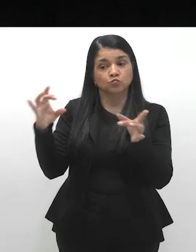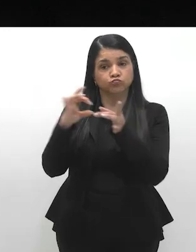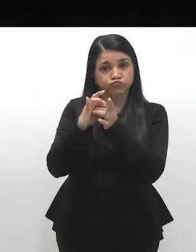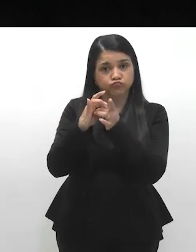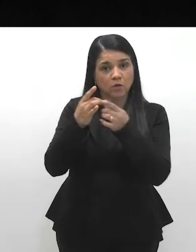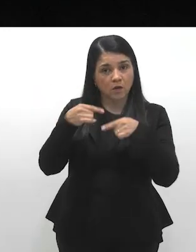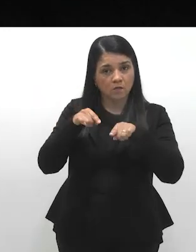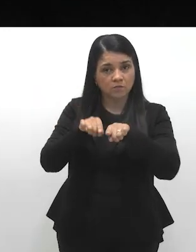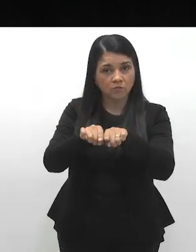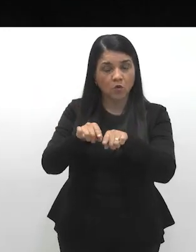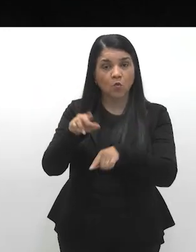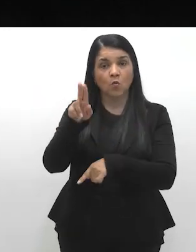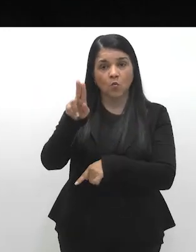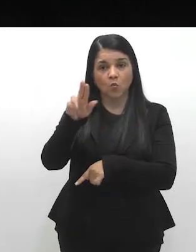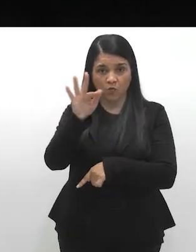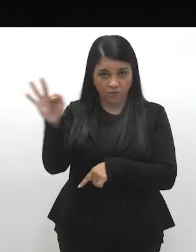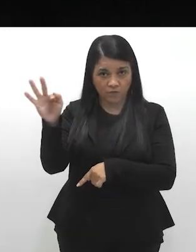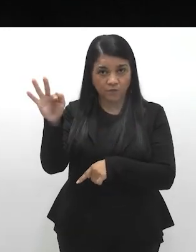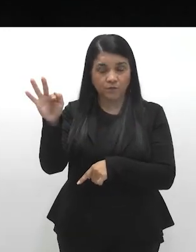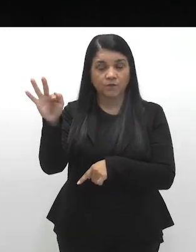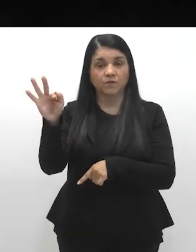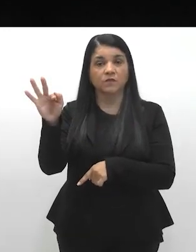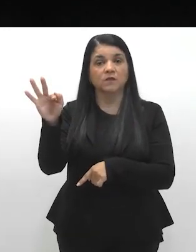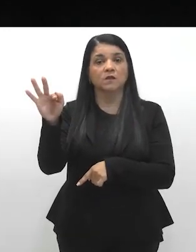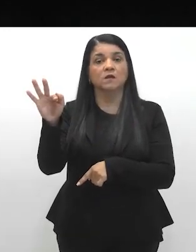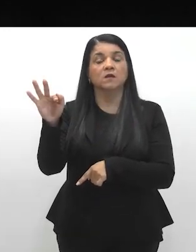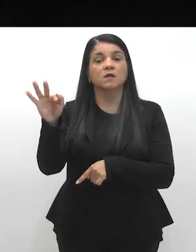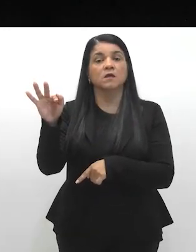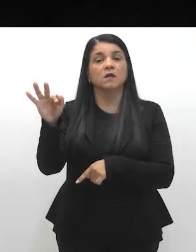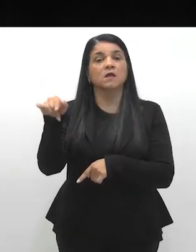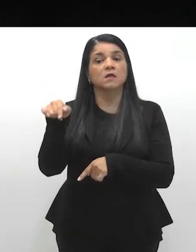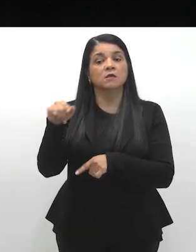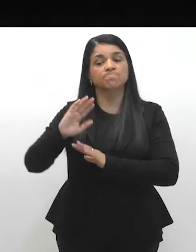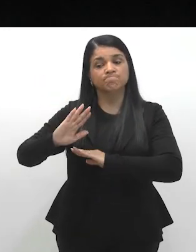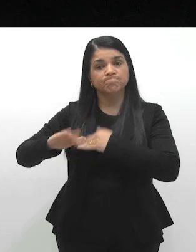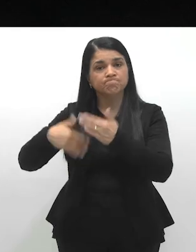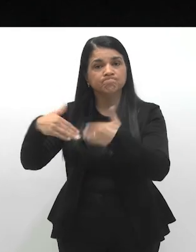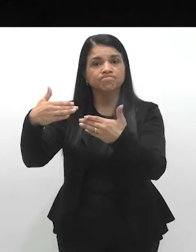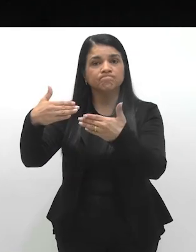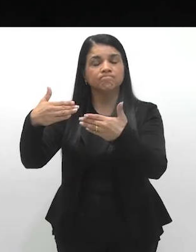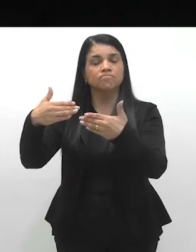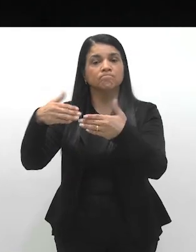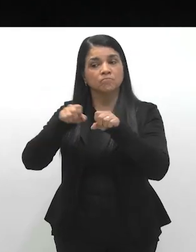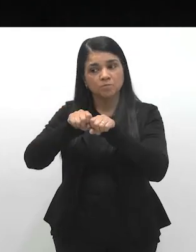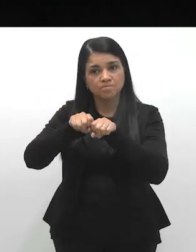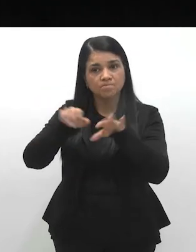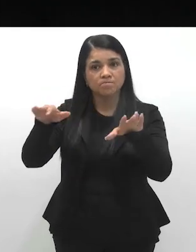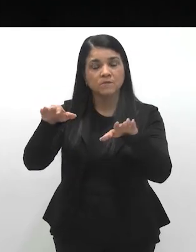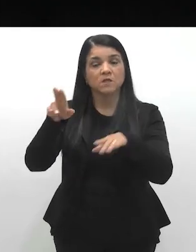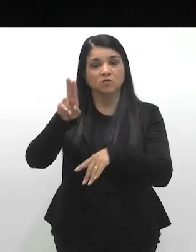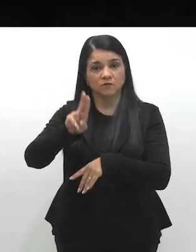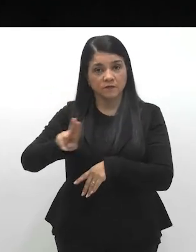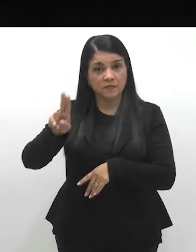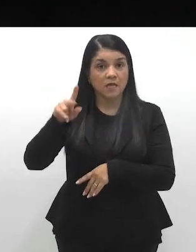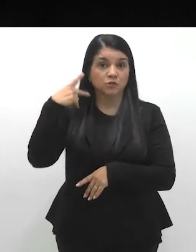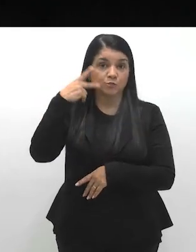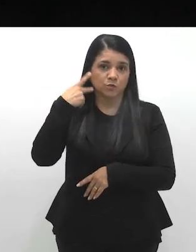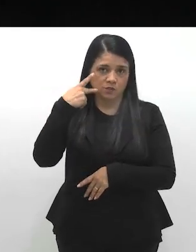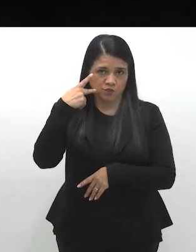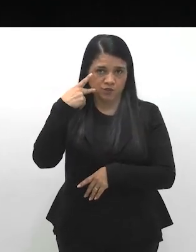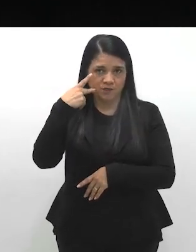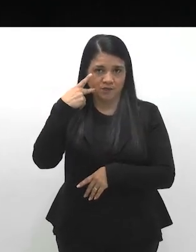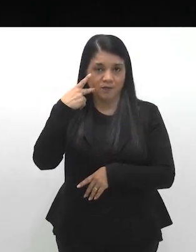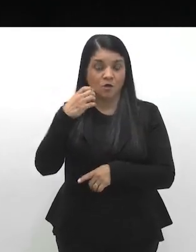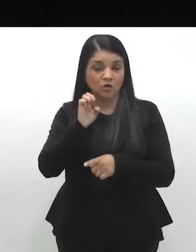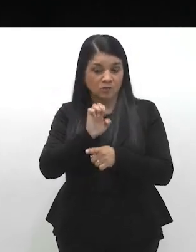nós fazemos essa parceria com a UF, e assumimos o desenvolvimento ali no momento de expansão, que foi uma política, como eu